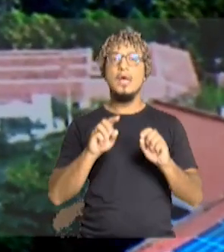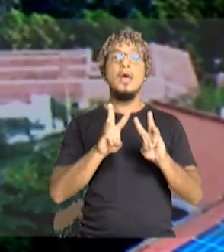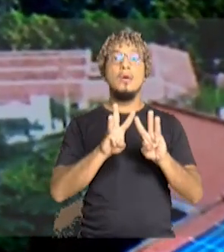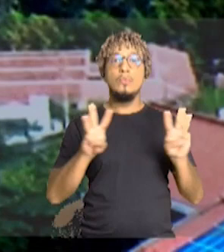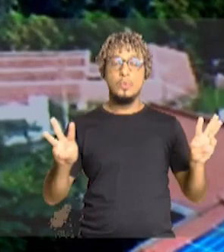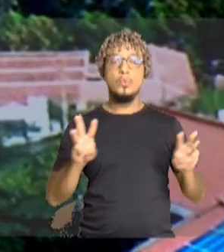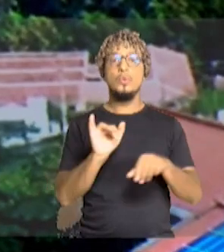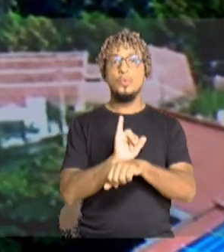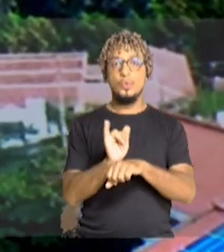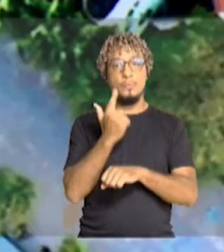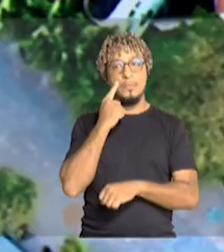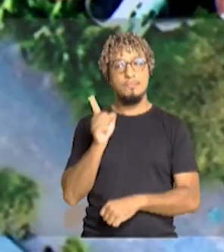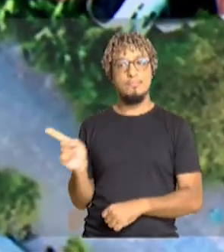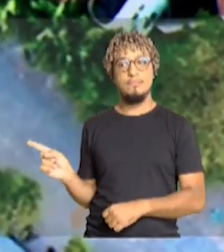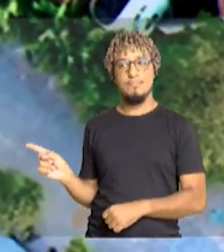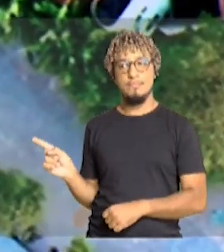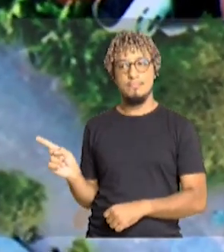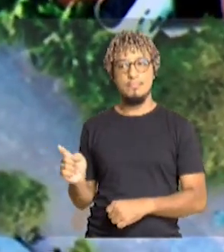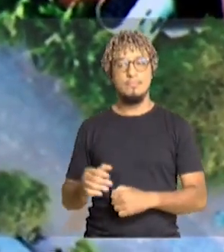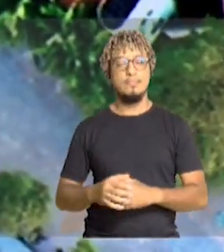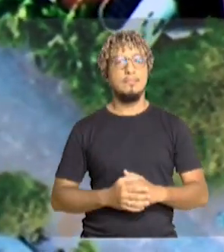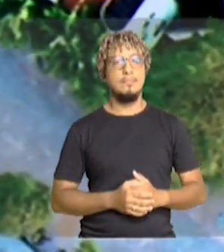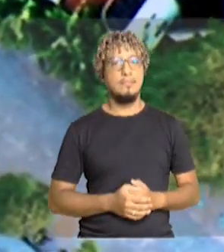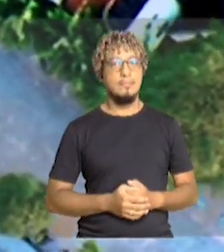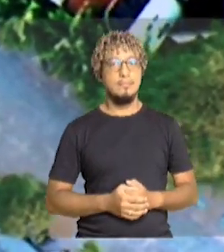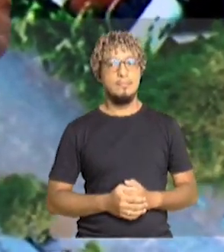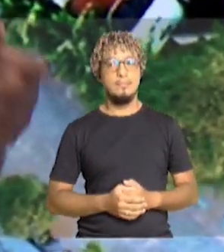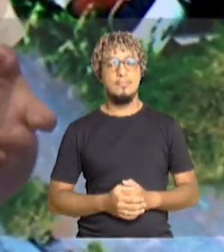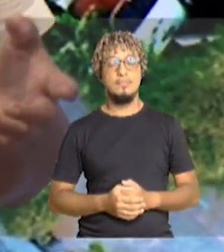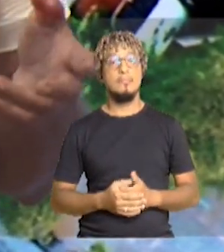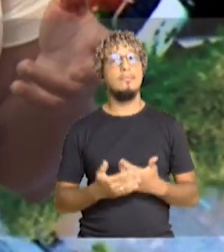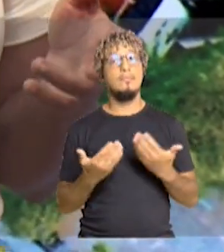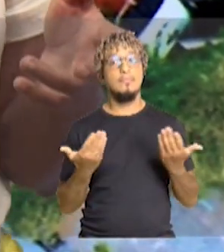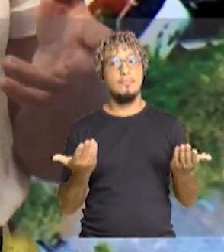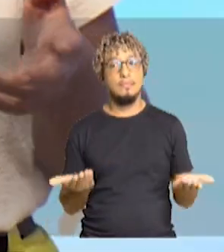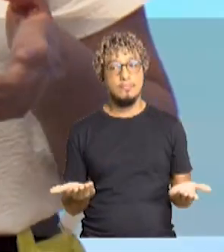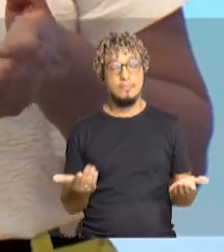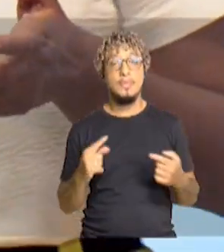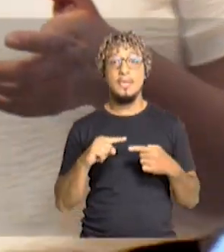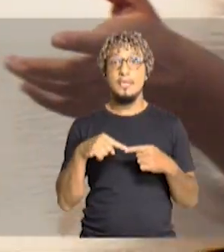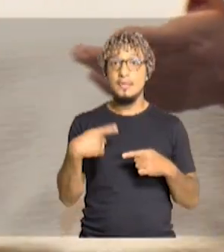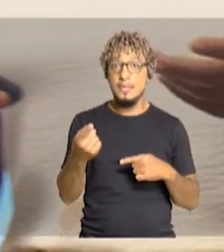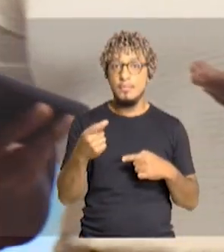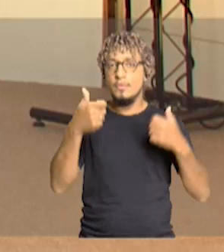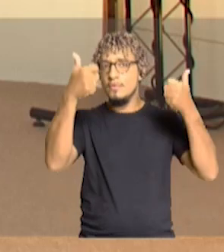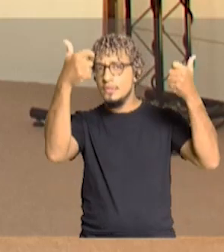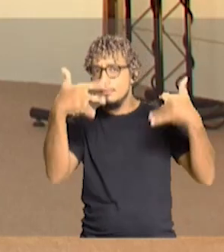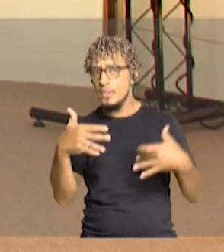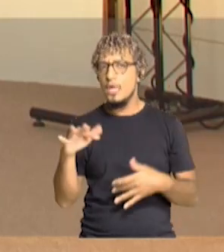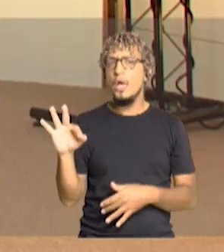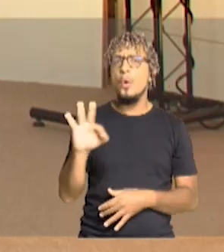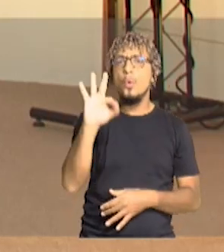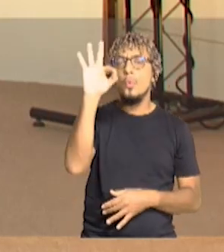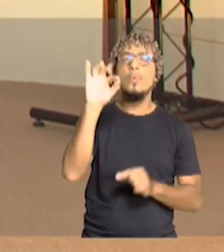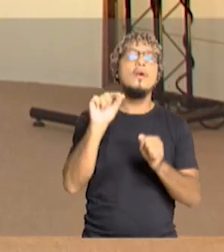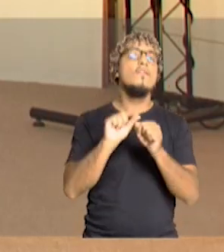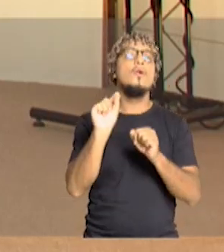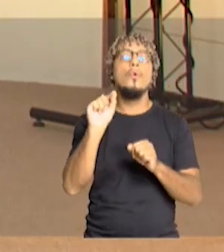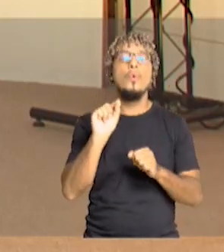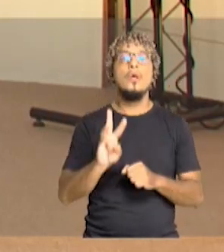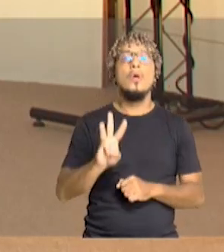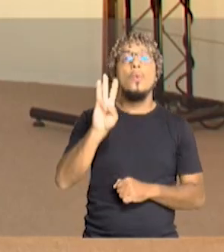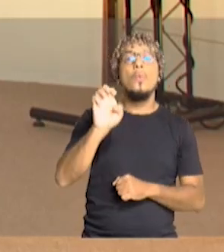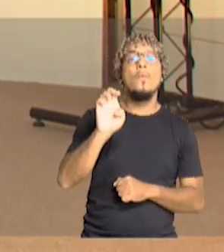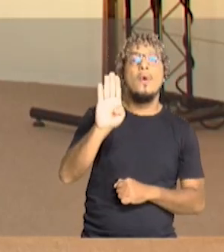no YouTube que aparece aqui na sua telinha bom gente a seguir a gente vai falar sobre a última que realizou um